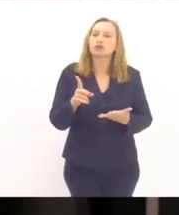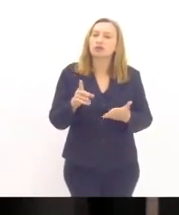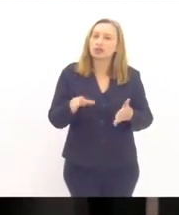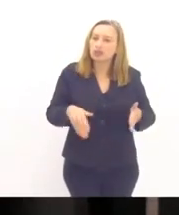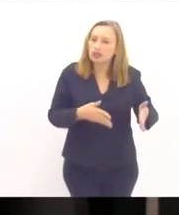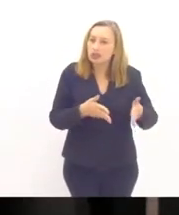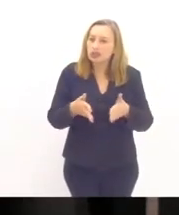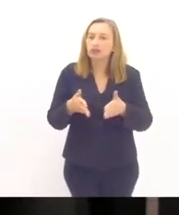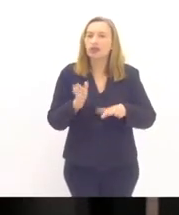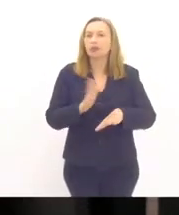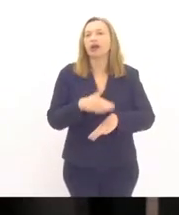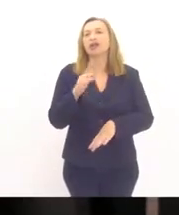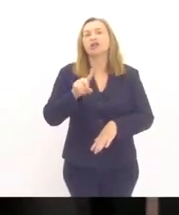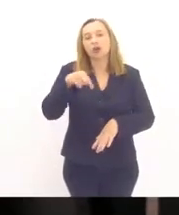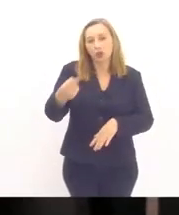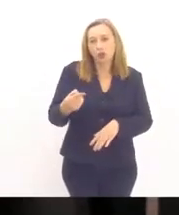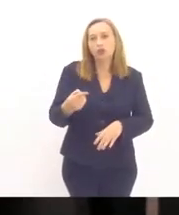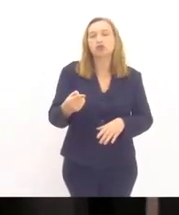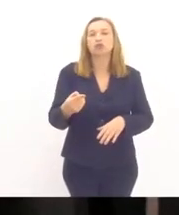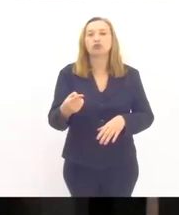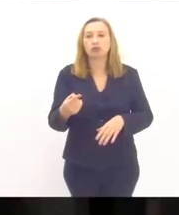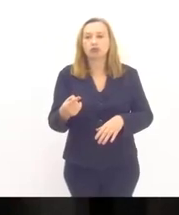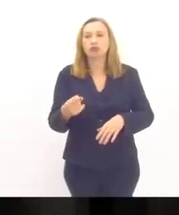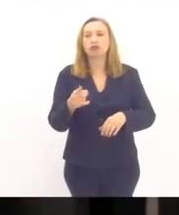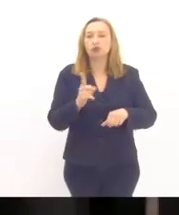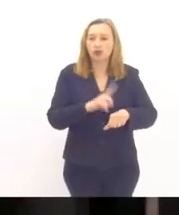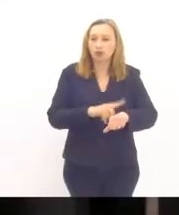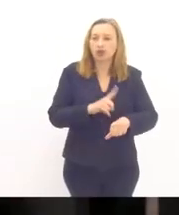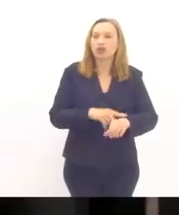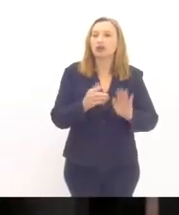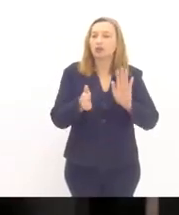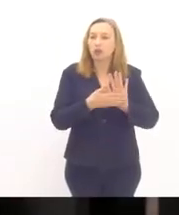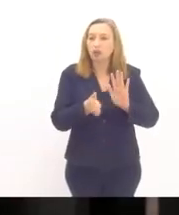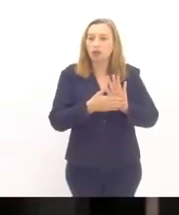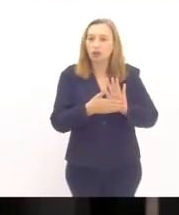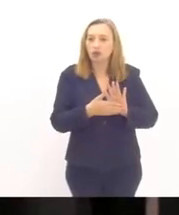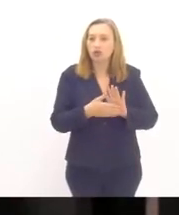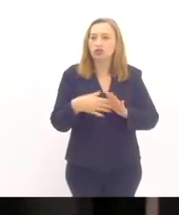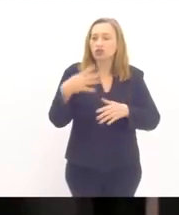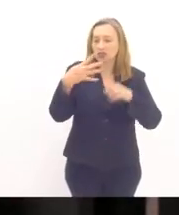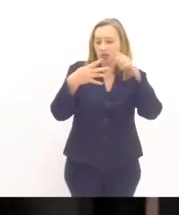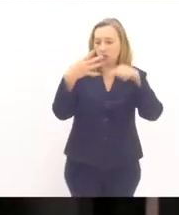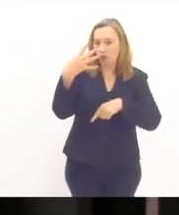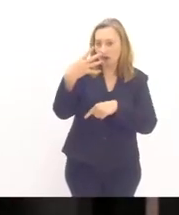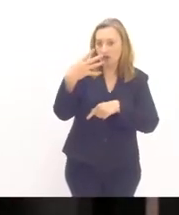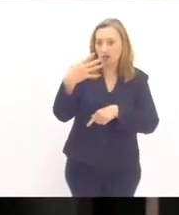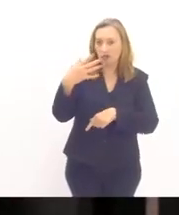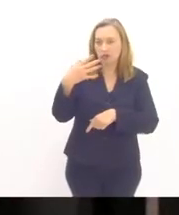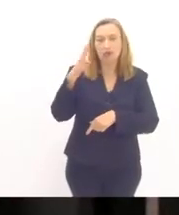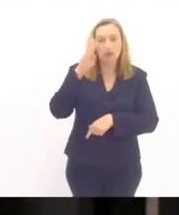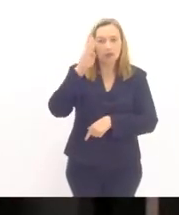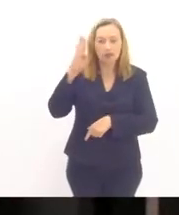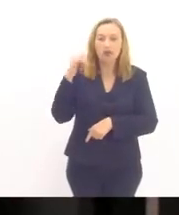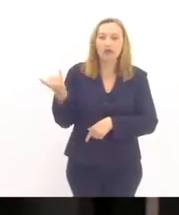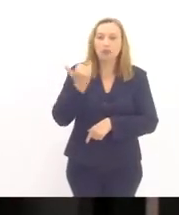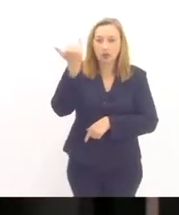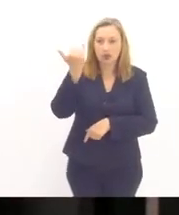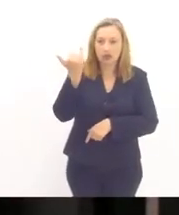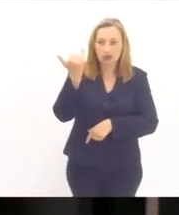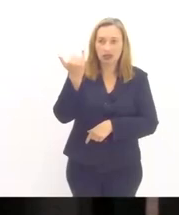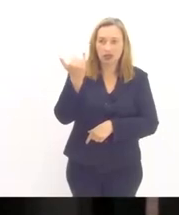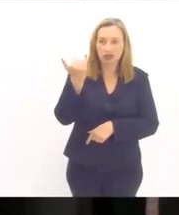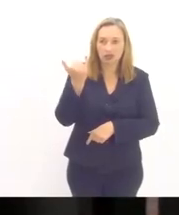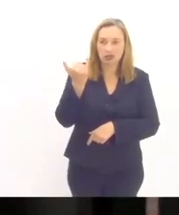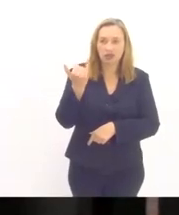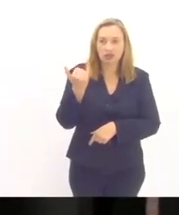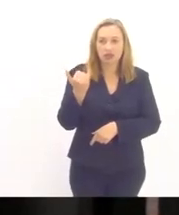passos, então ter outros encaminhamentos, e por isso a gente propôs aqueles 4 sintagmas ali, que eram todos um, não por acaso